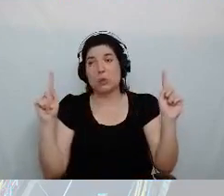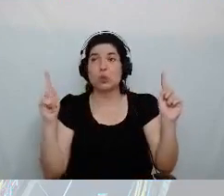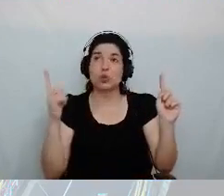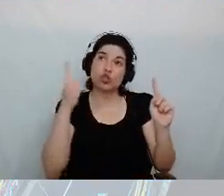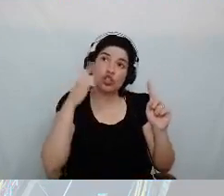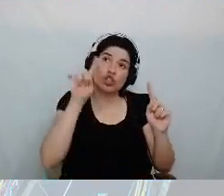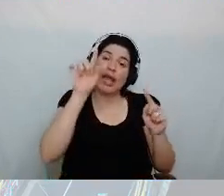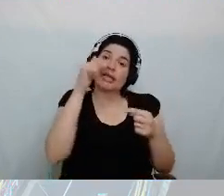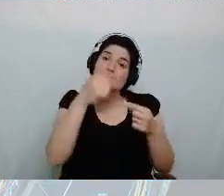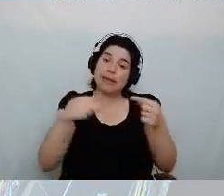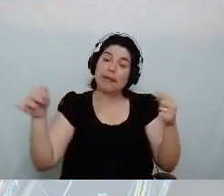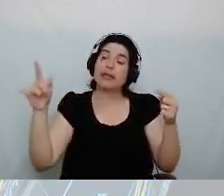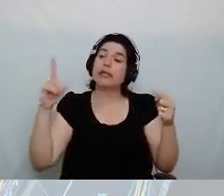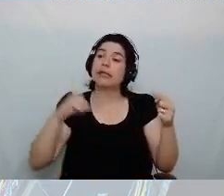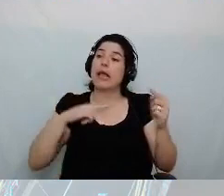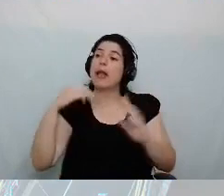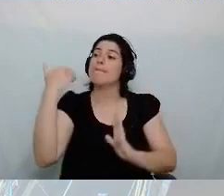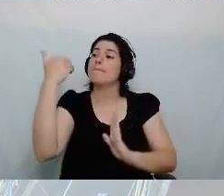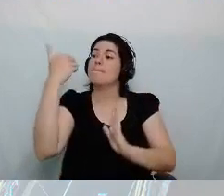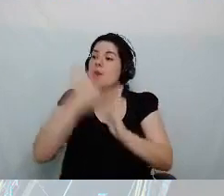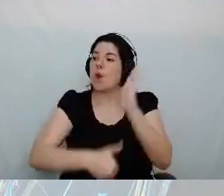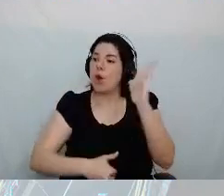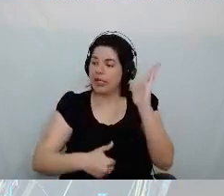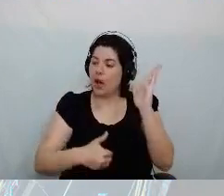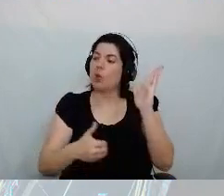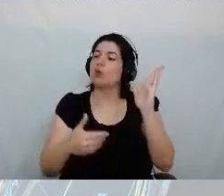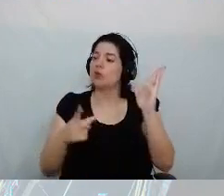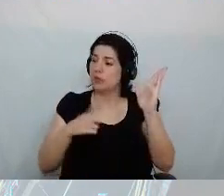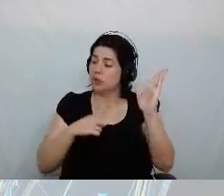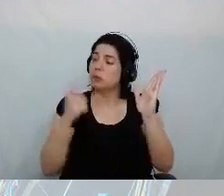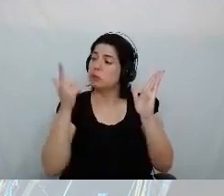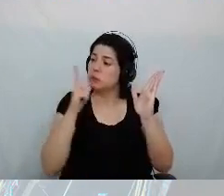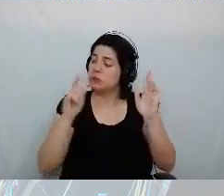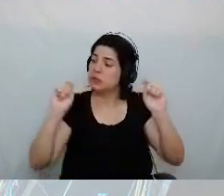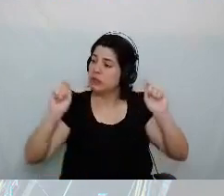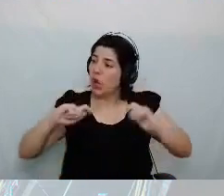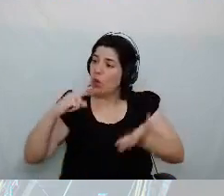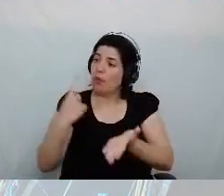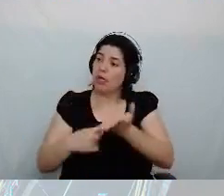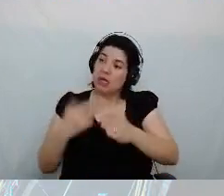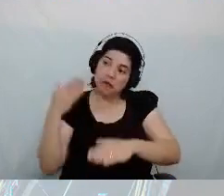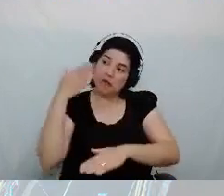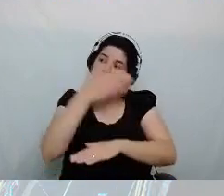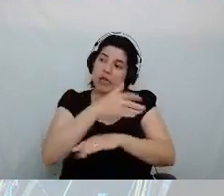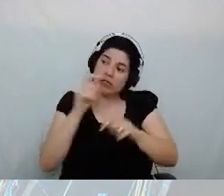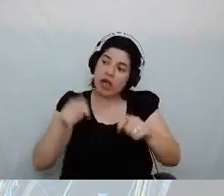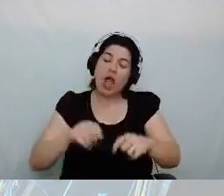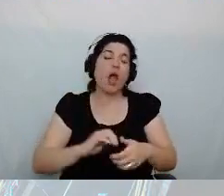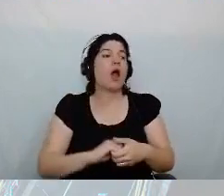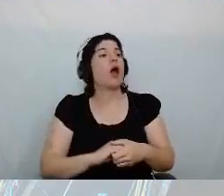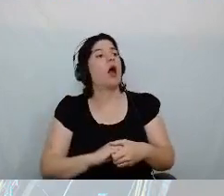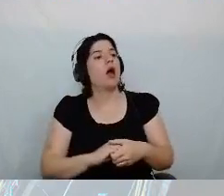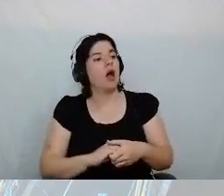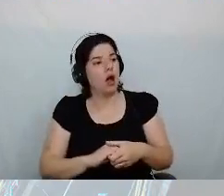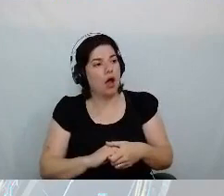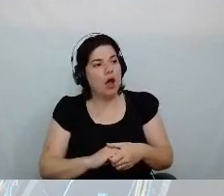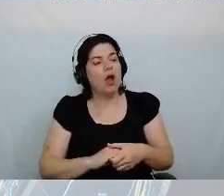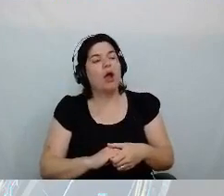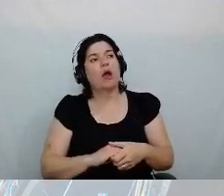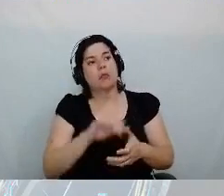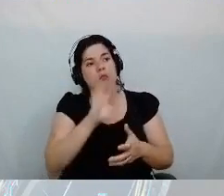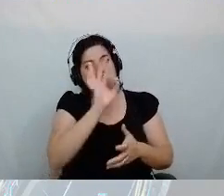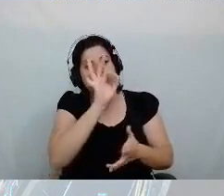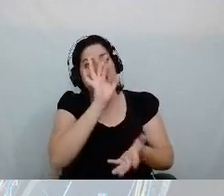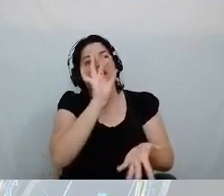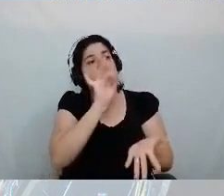semana, tem uma promoção XYZ. A gente pode ir naquele dia. Aí ela, é verdade. É